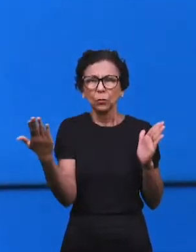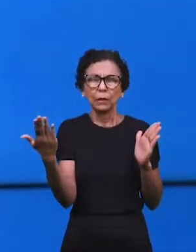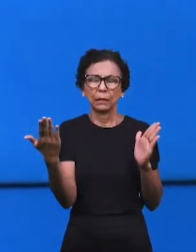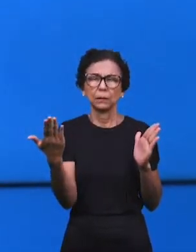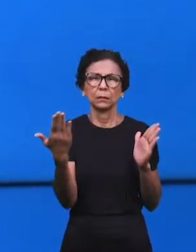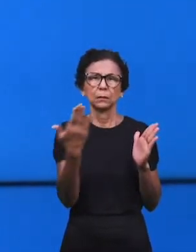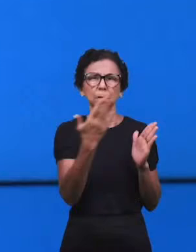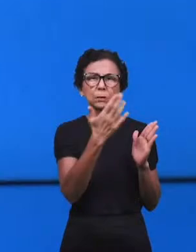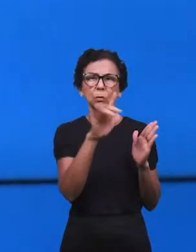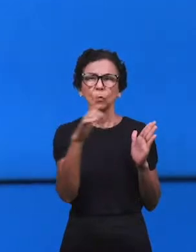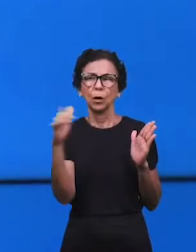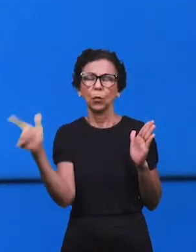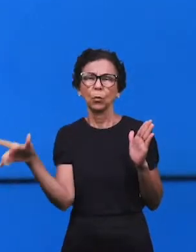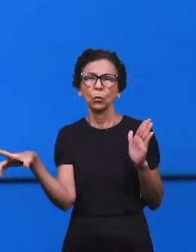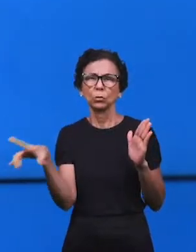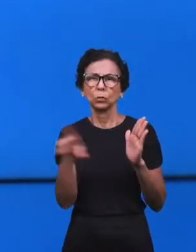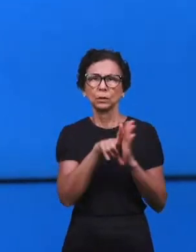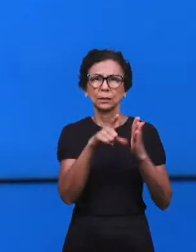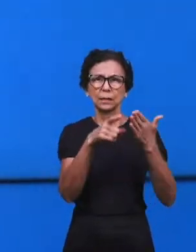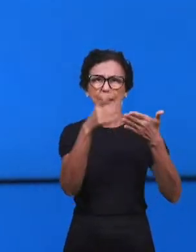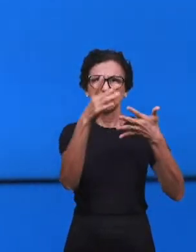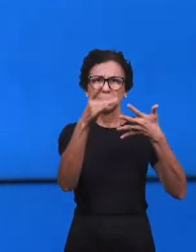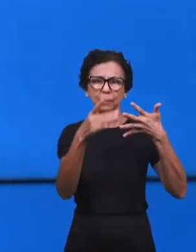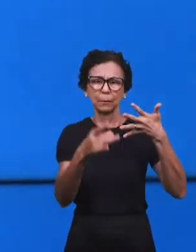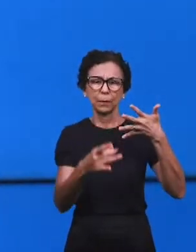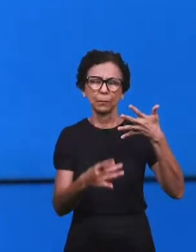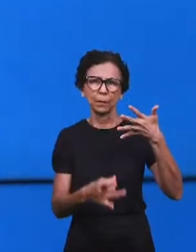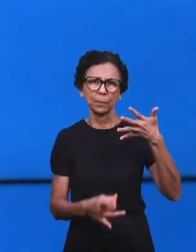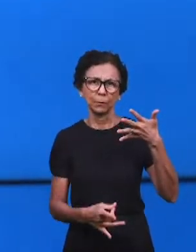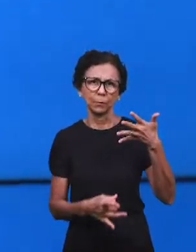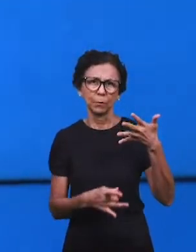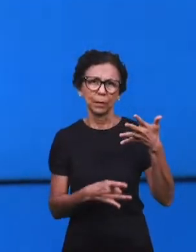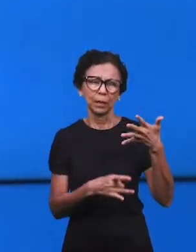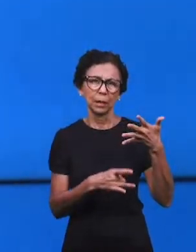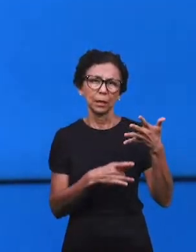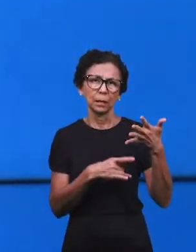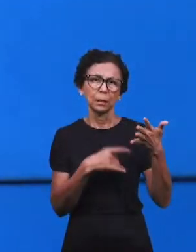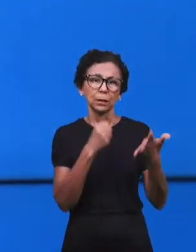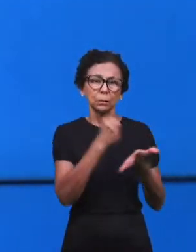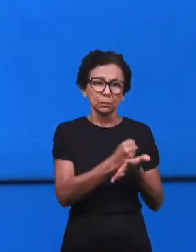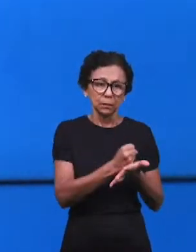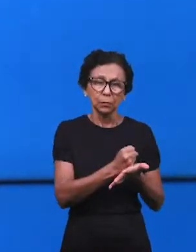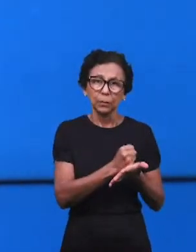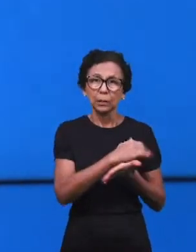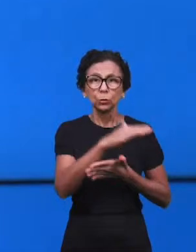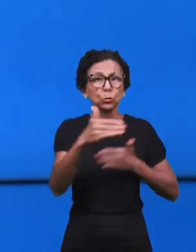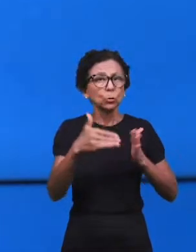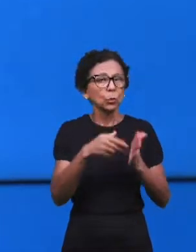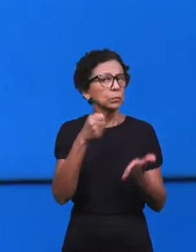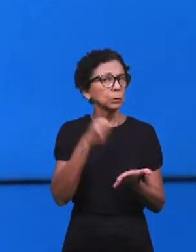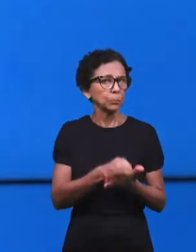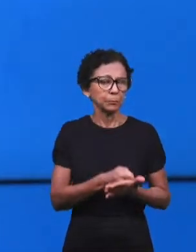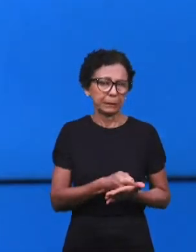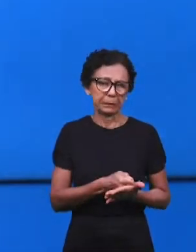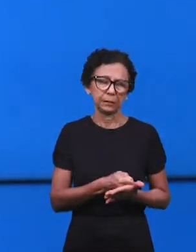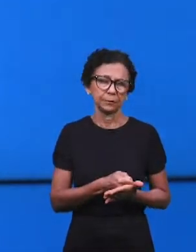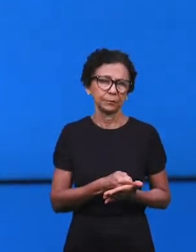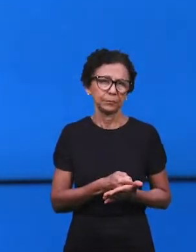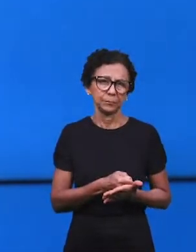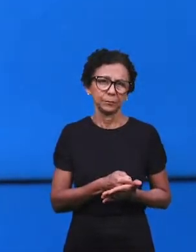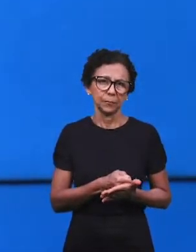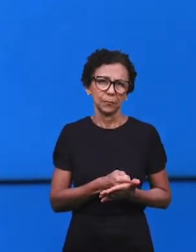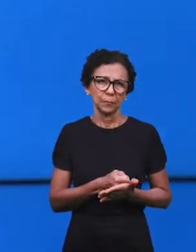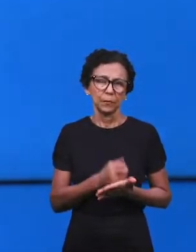o testamento. Então guardar somente o sábado não é suficiente para cumprir toda a lei, porque ela é composta